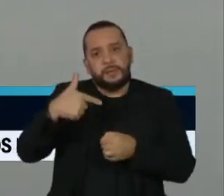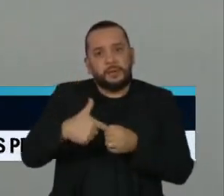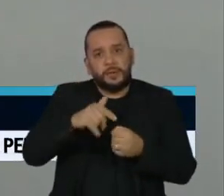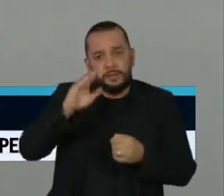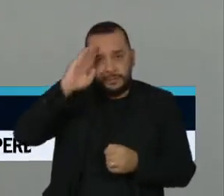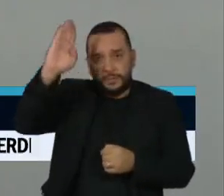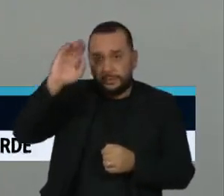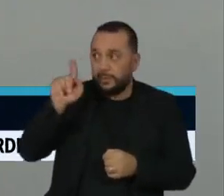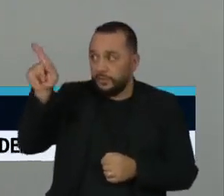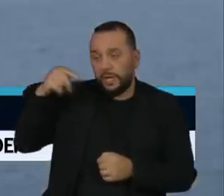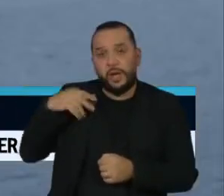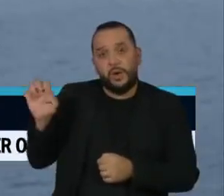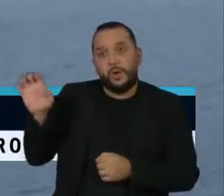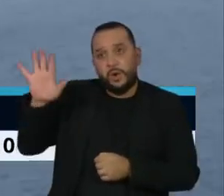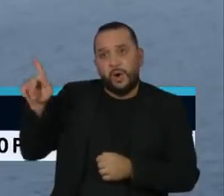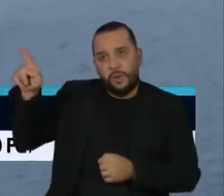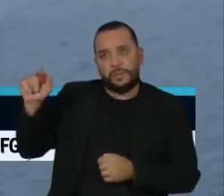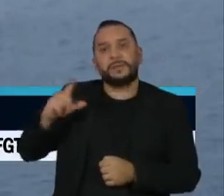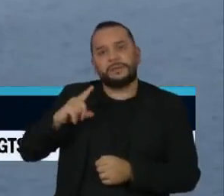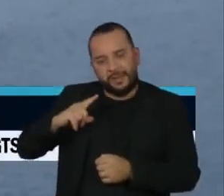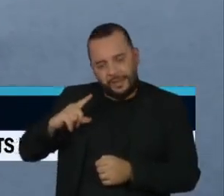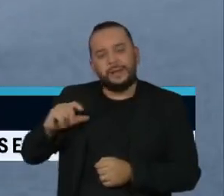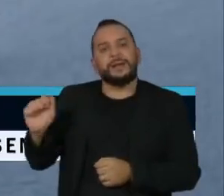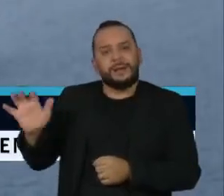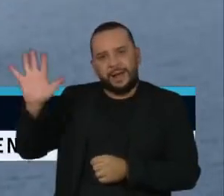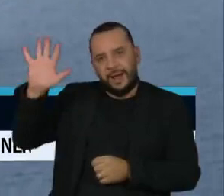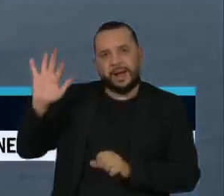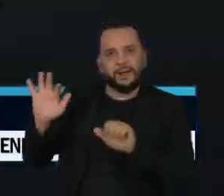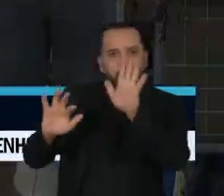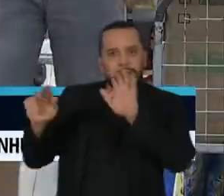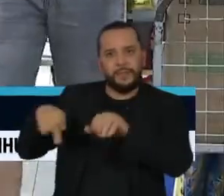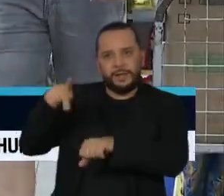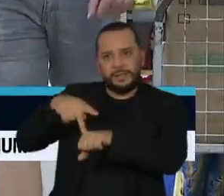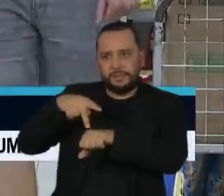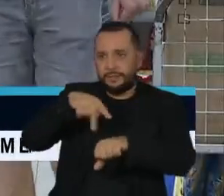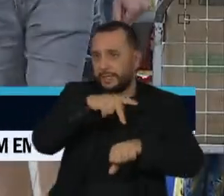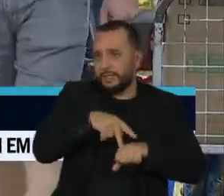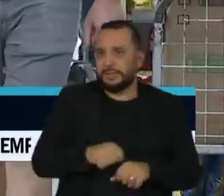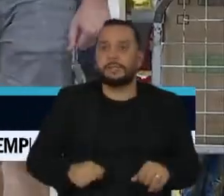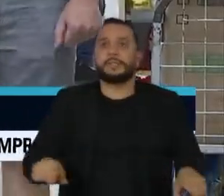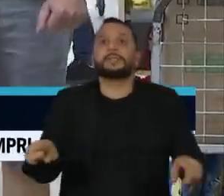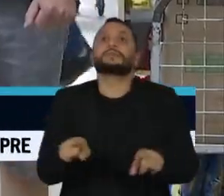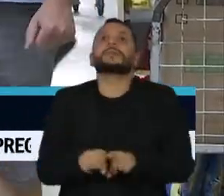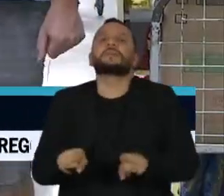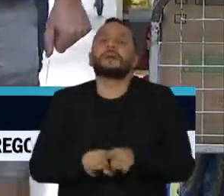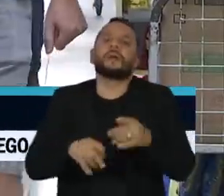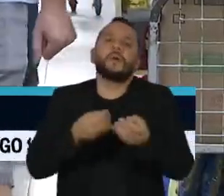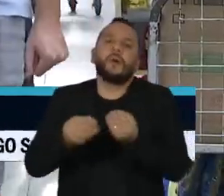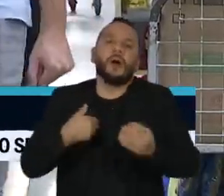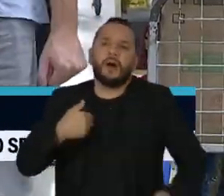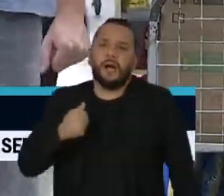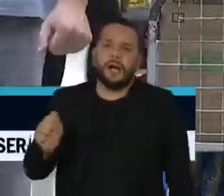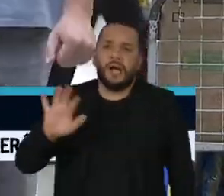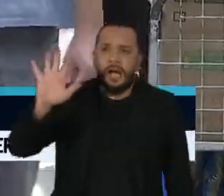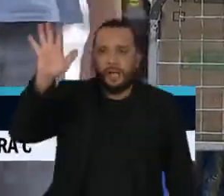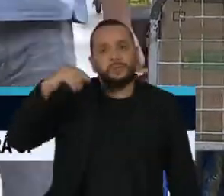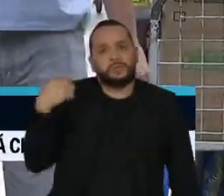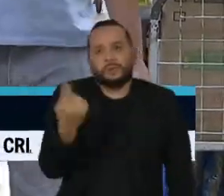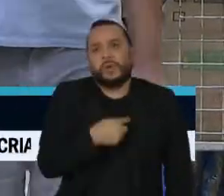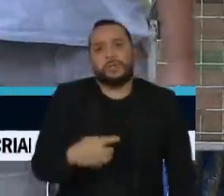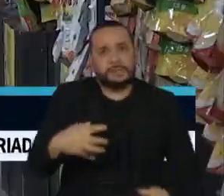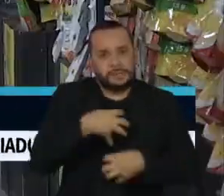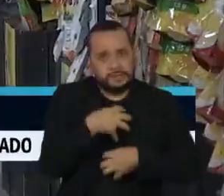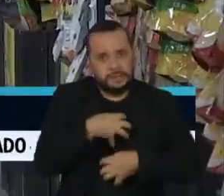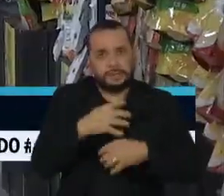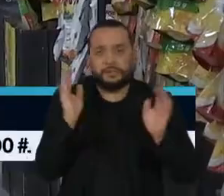Europa porque fez subir os preços dos dois produtos no mercado internacional e os reflexos desses aumentos já são sentidos pelo